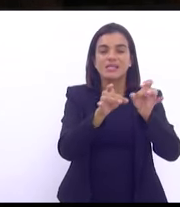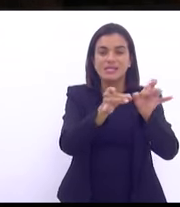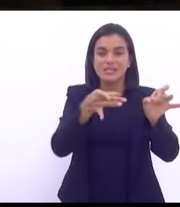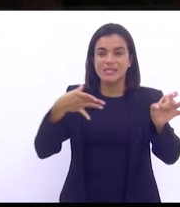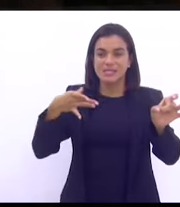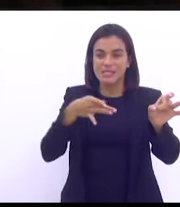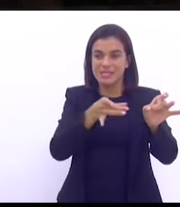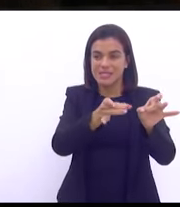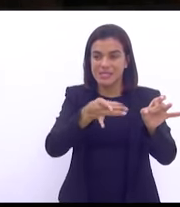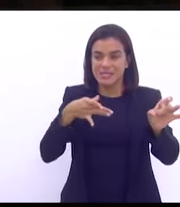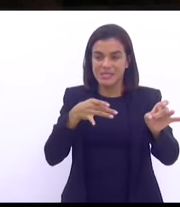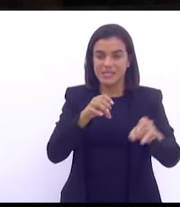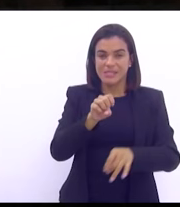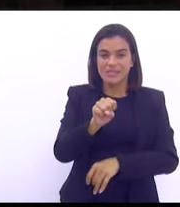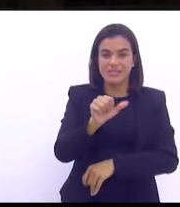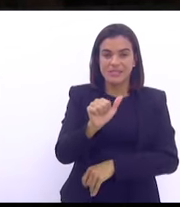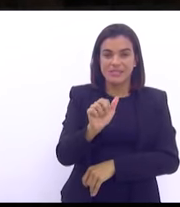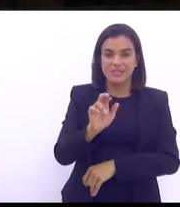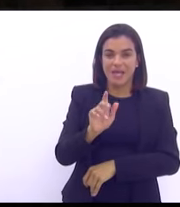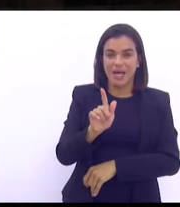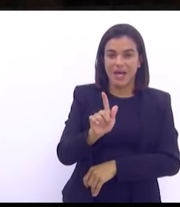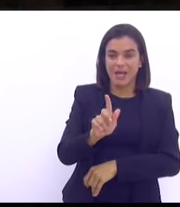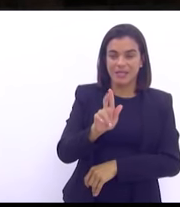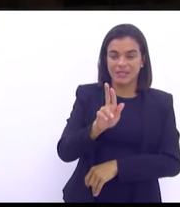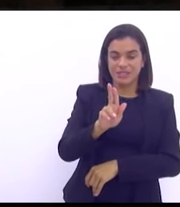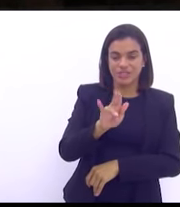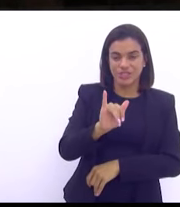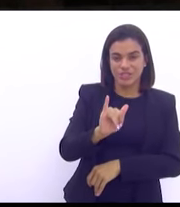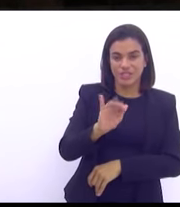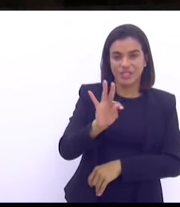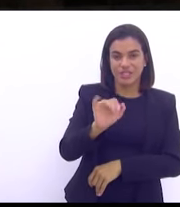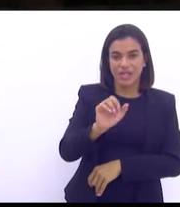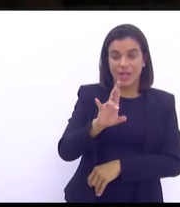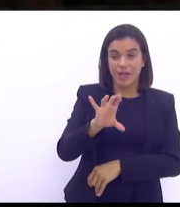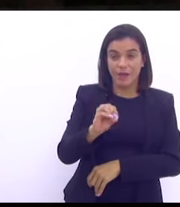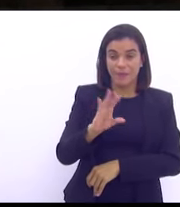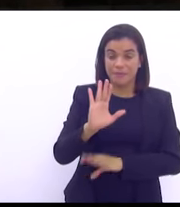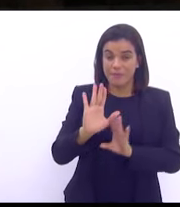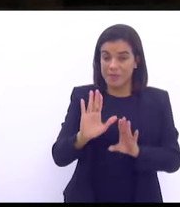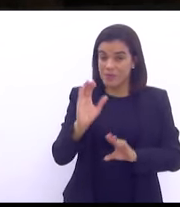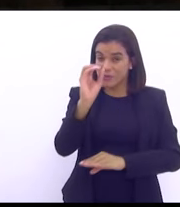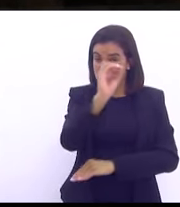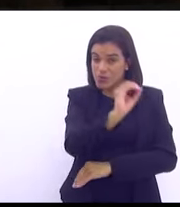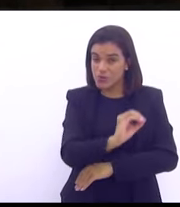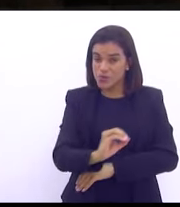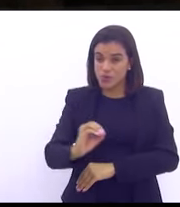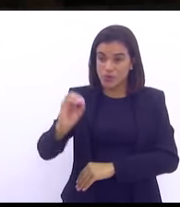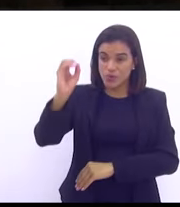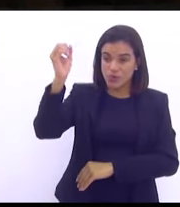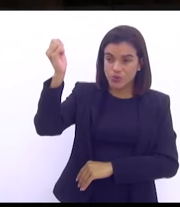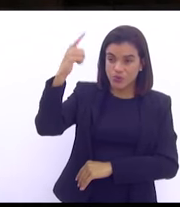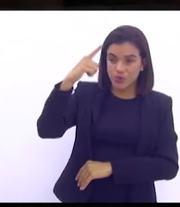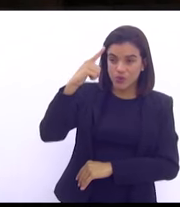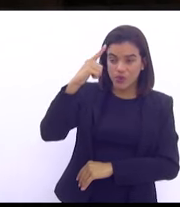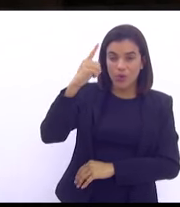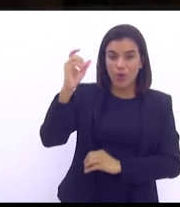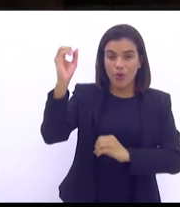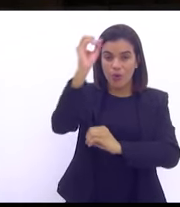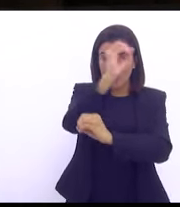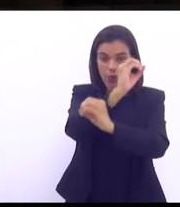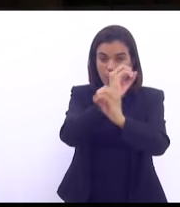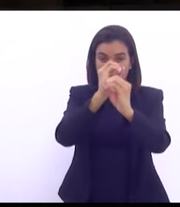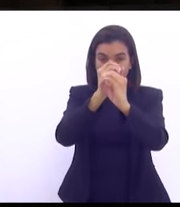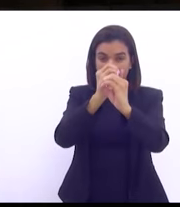Bom, mas eu quero mostrar que o sol só vai entrar em Capricórnio